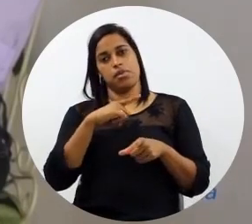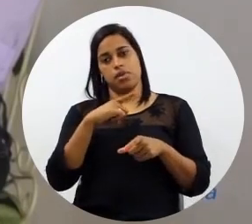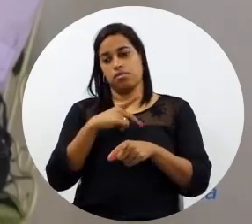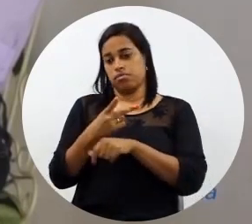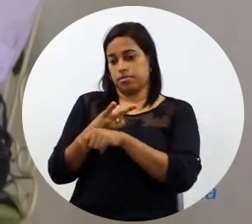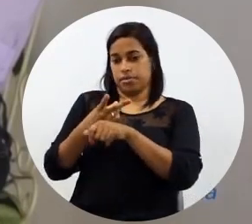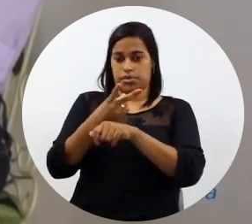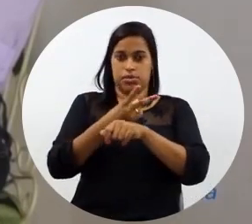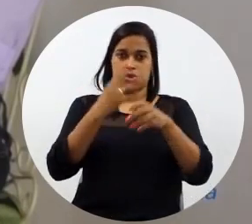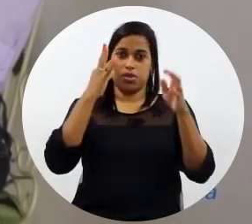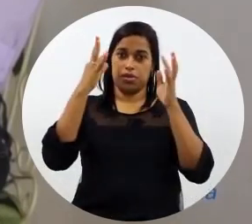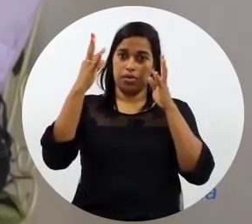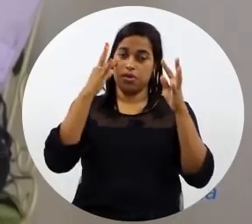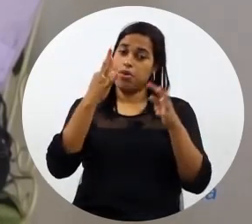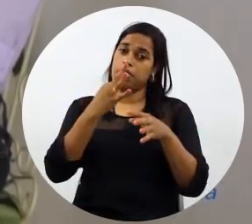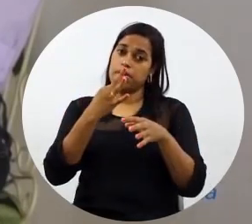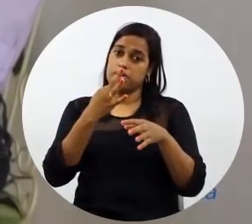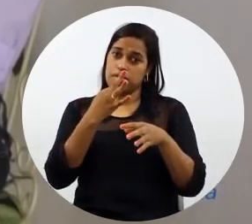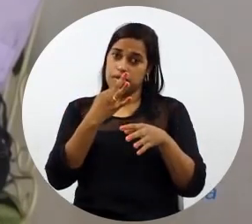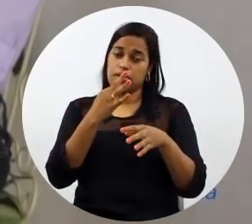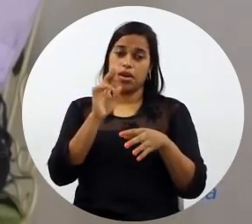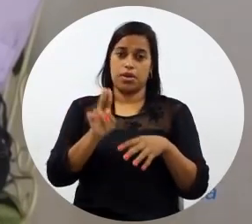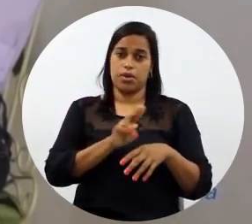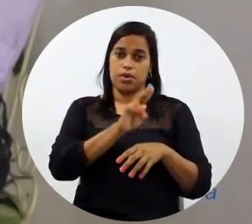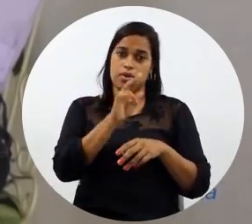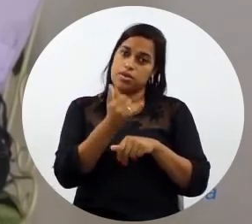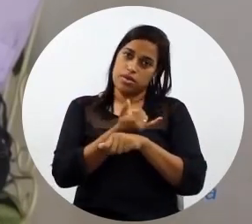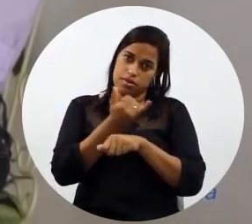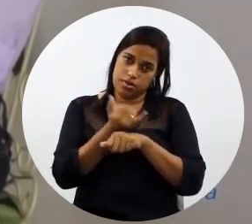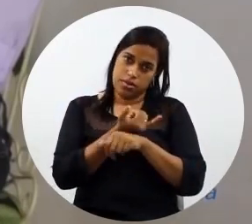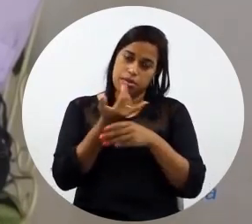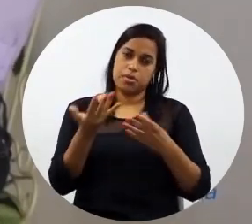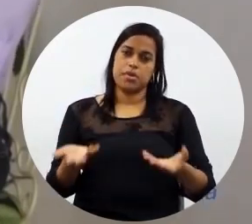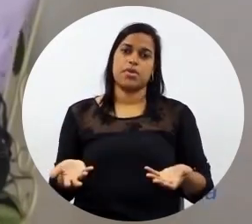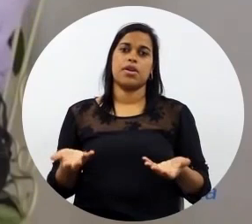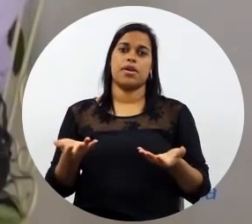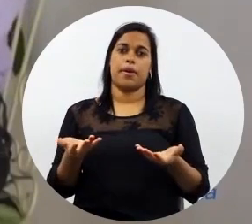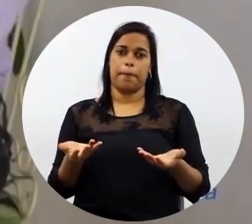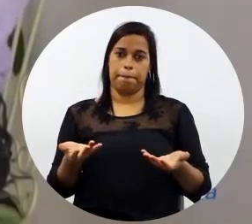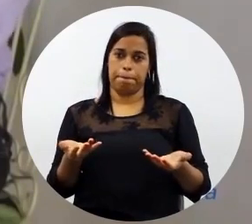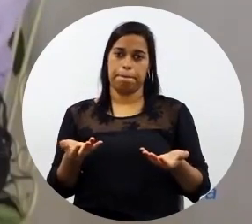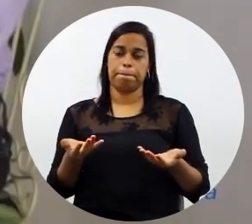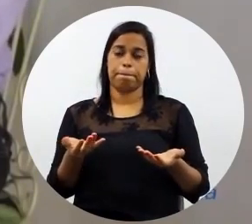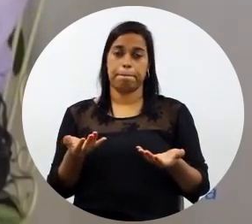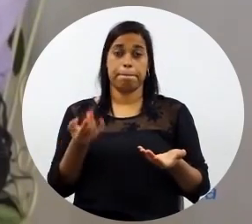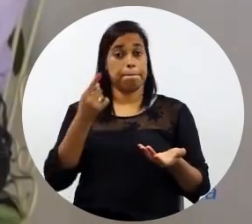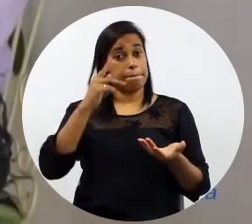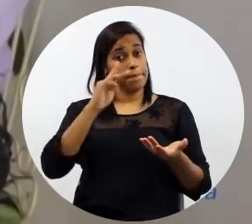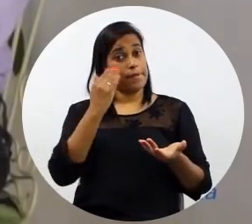busca teórica, conhecer as teorias e utilizar as ferramentas. Se você quer que o